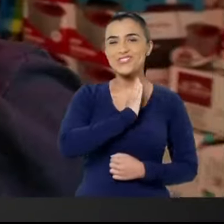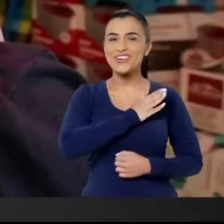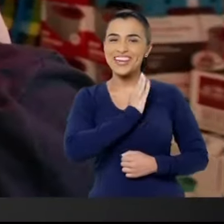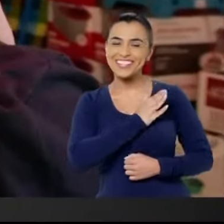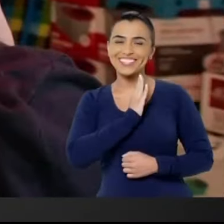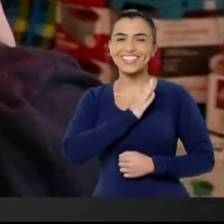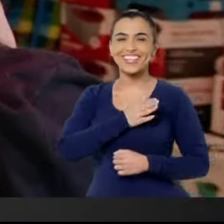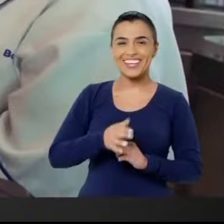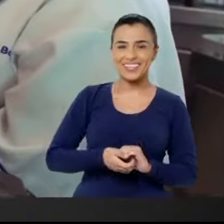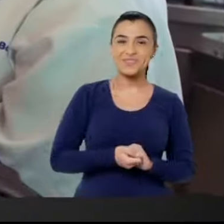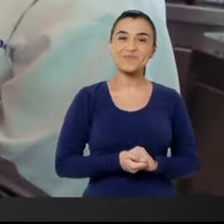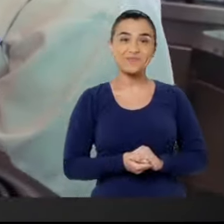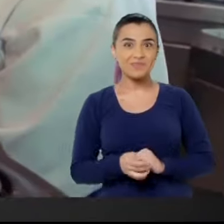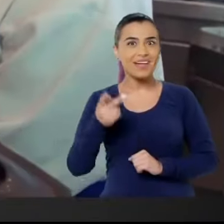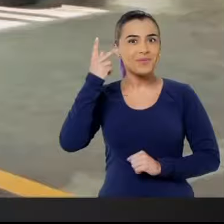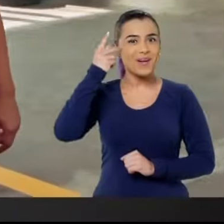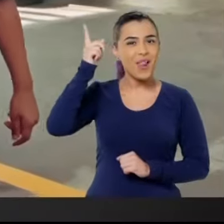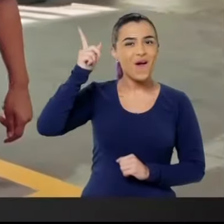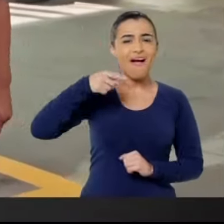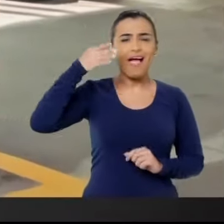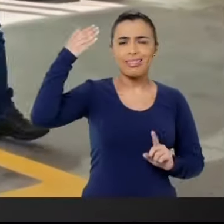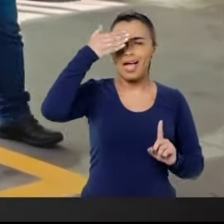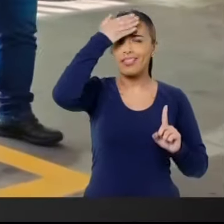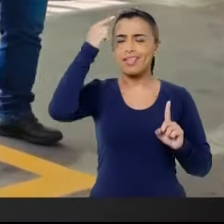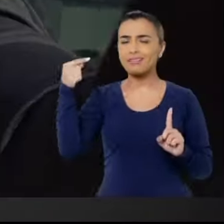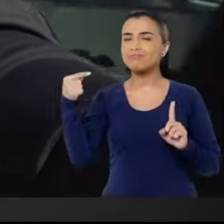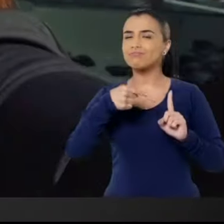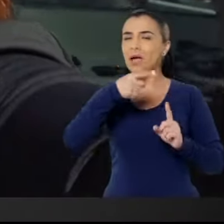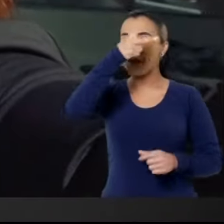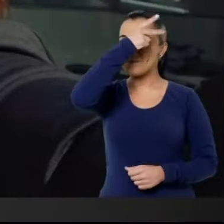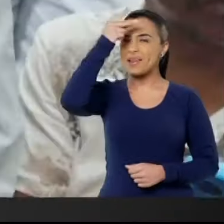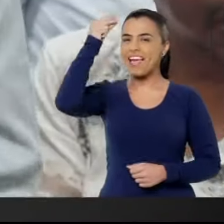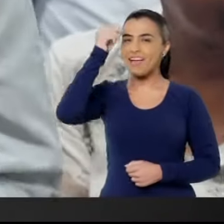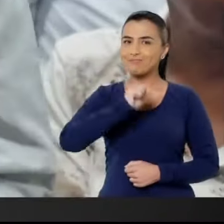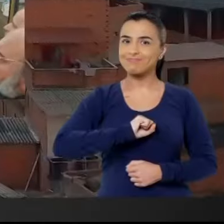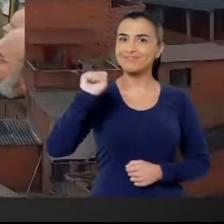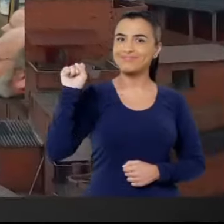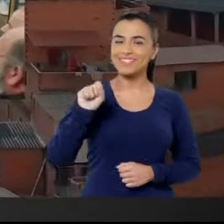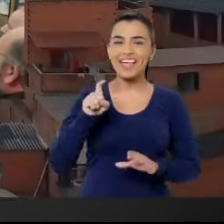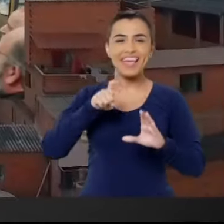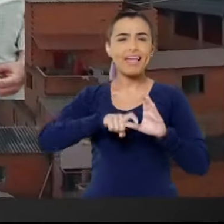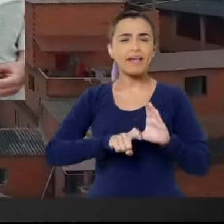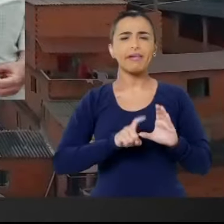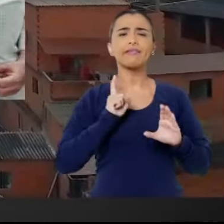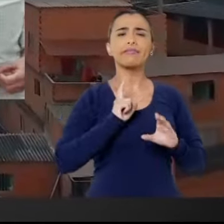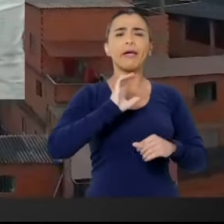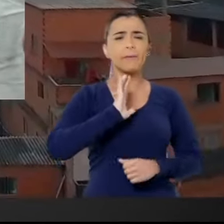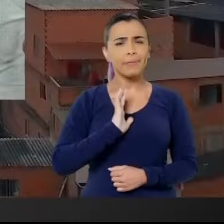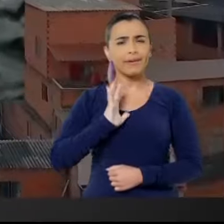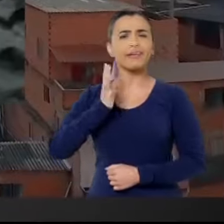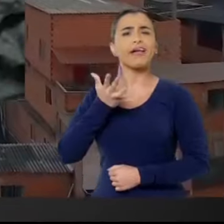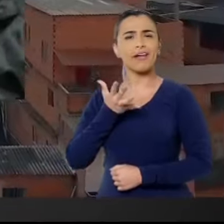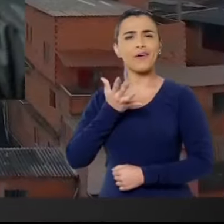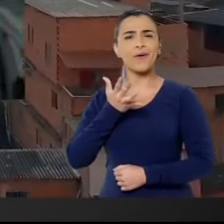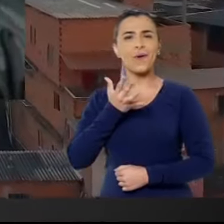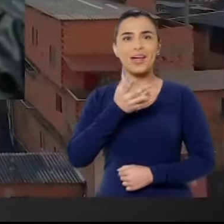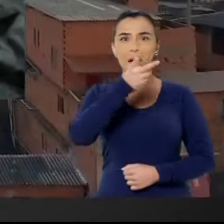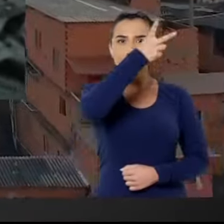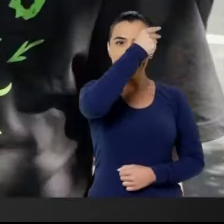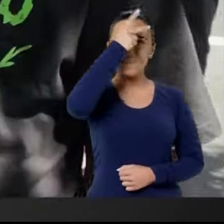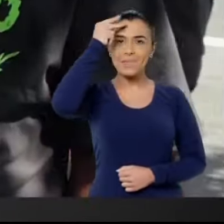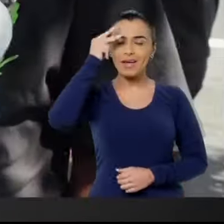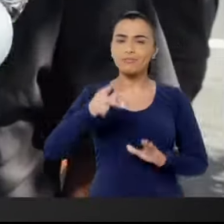no coração! Datena é São Paulo, é Datena, é o prefeitão! Independência